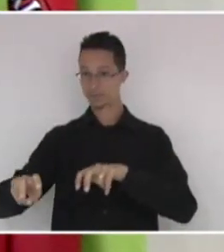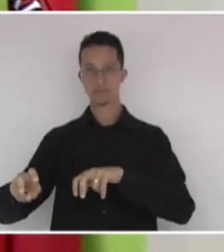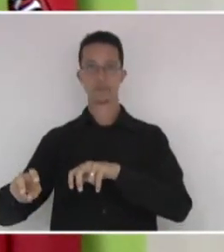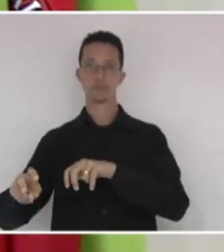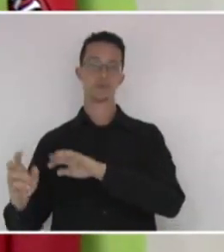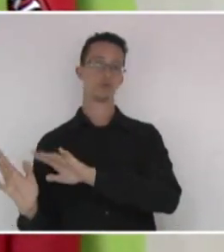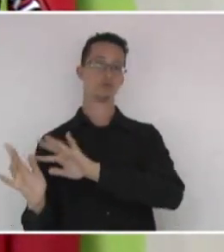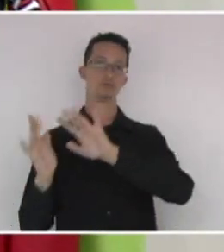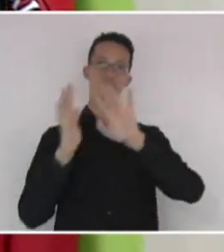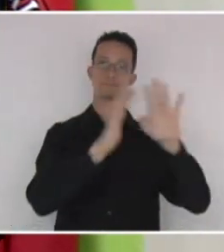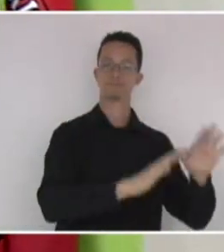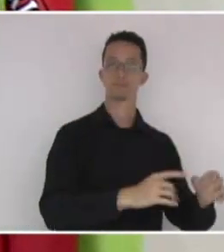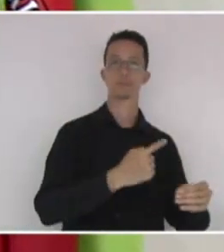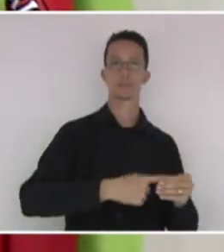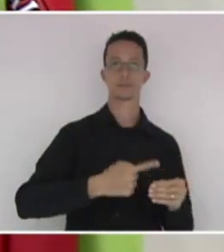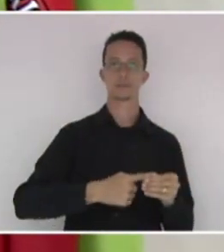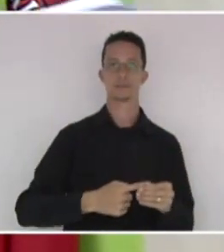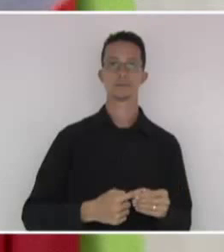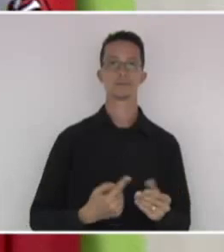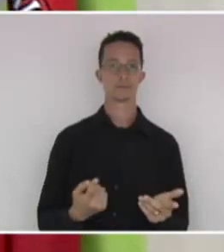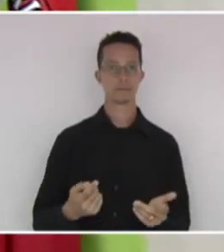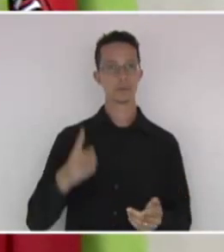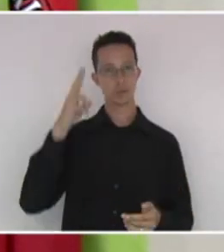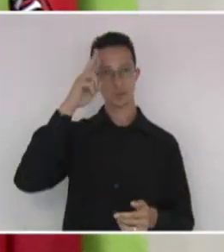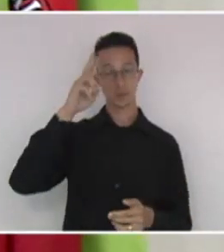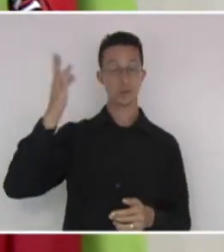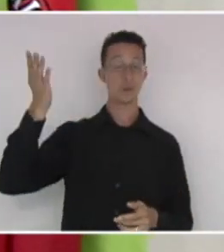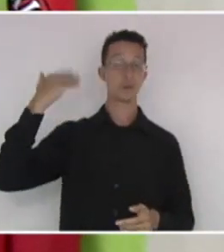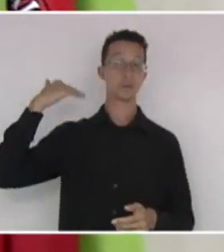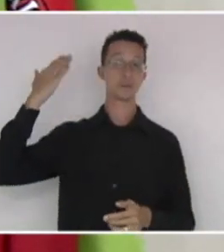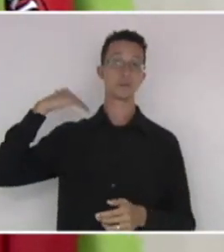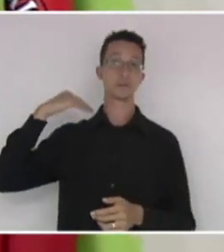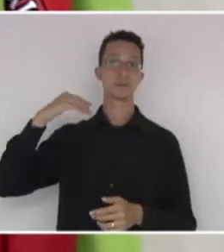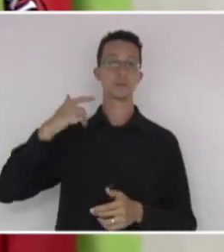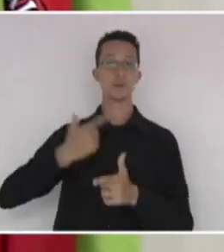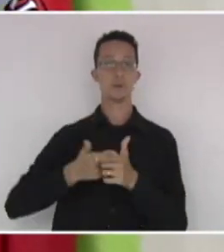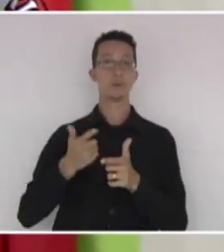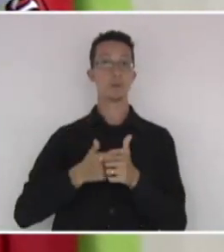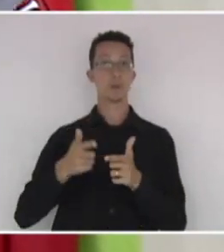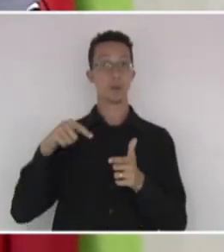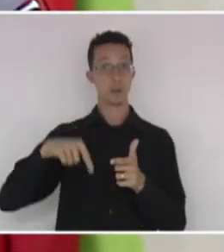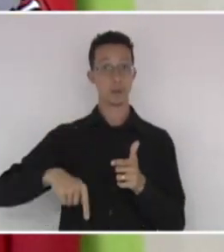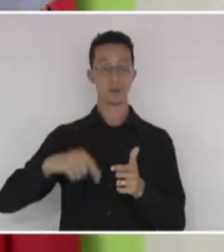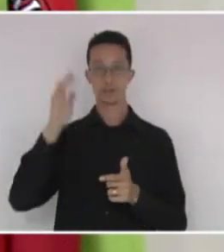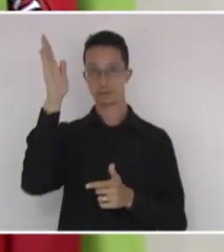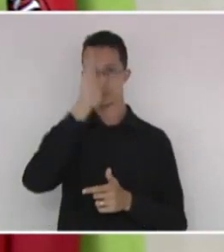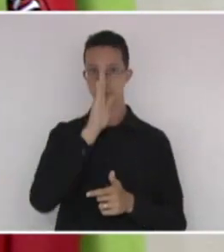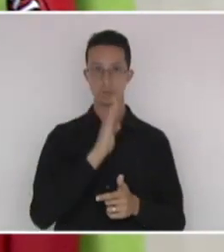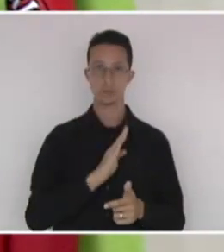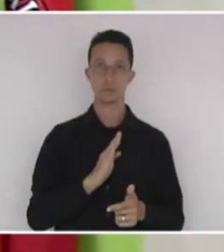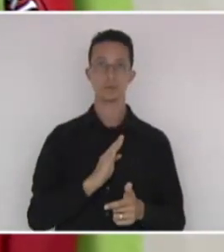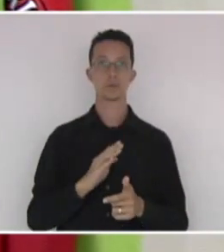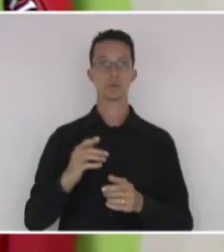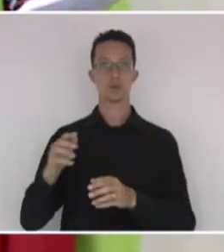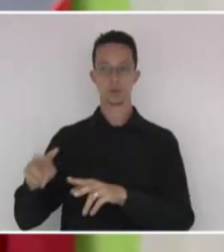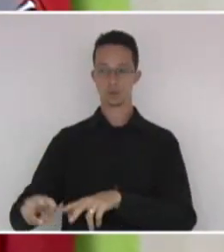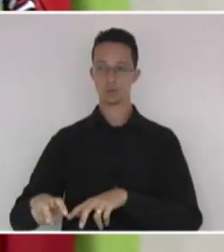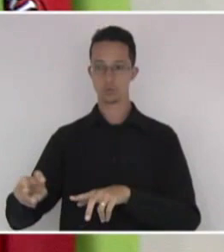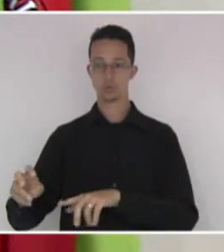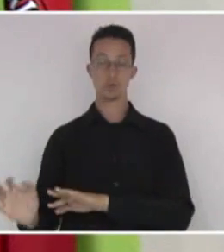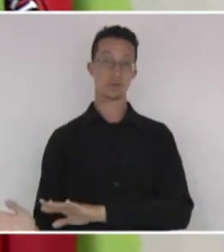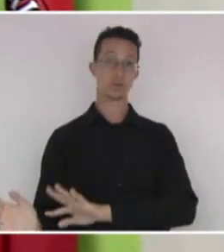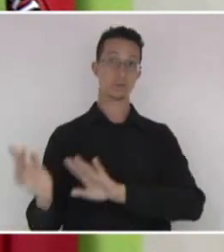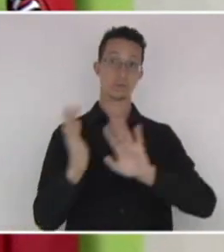nos lembramos da consequência histórica do êxodo rural no país, que tem outro efeito colateral